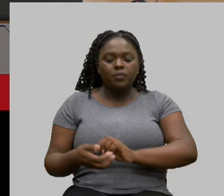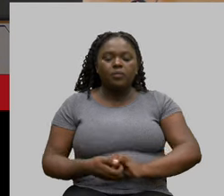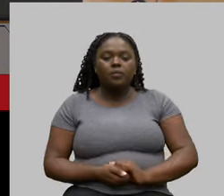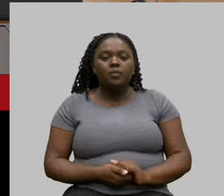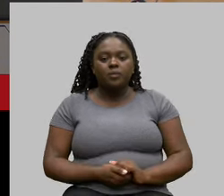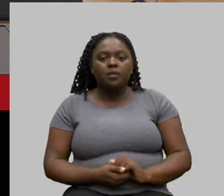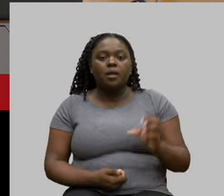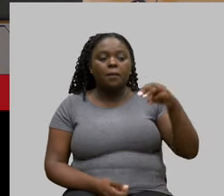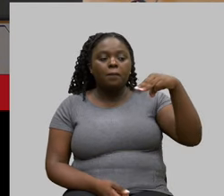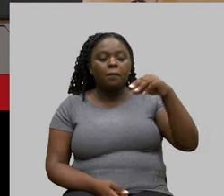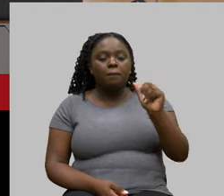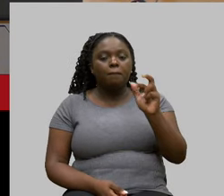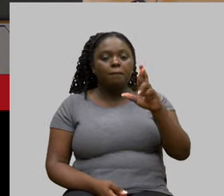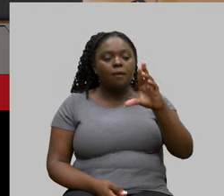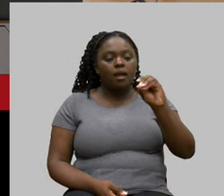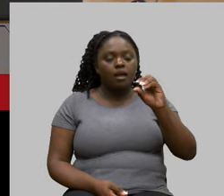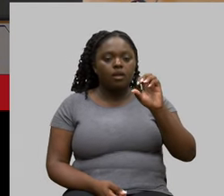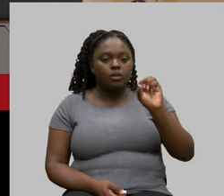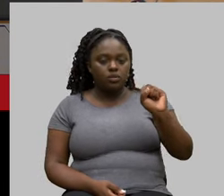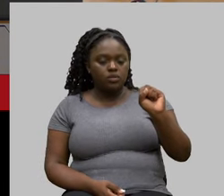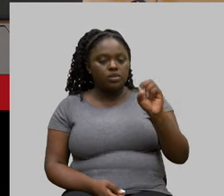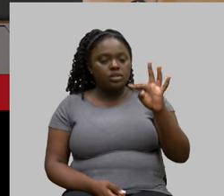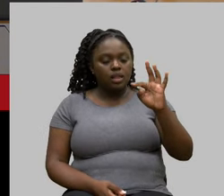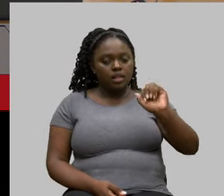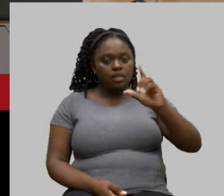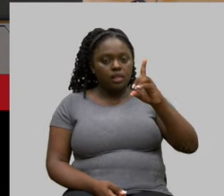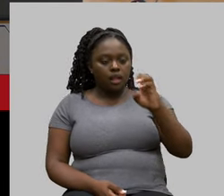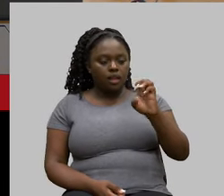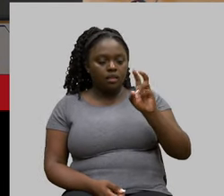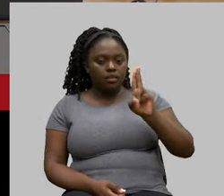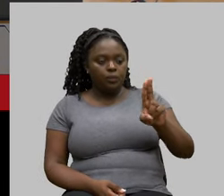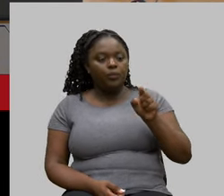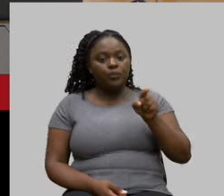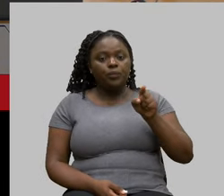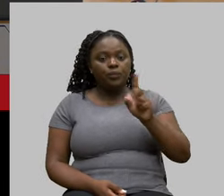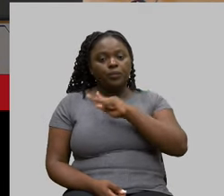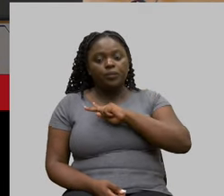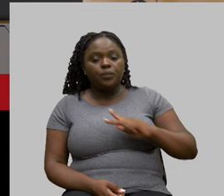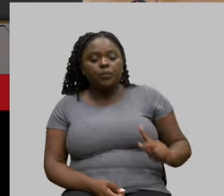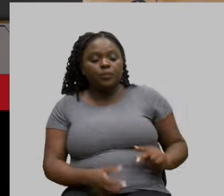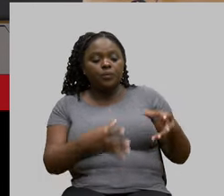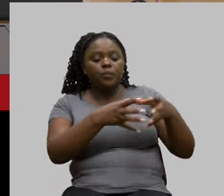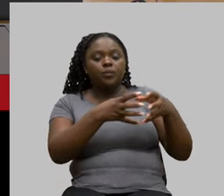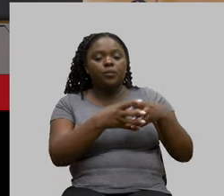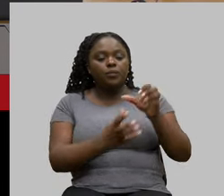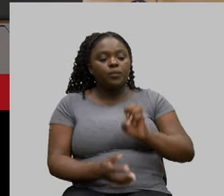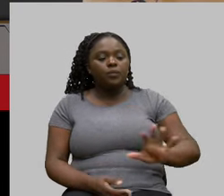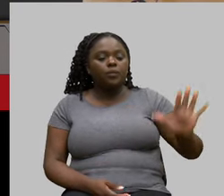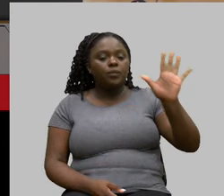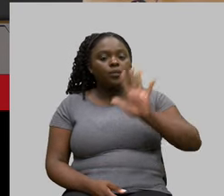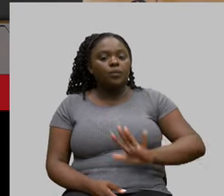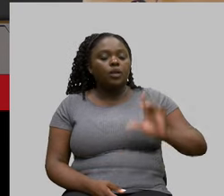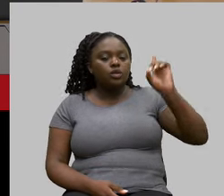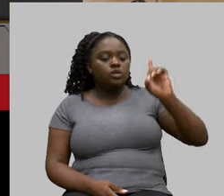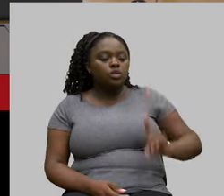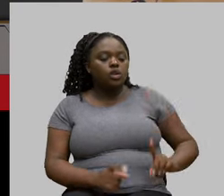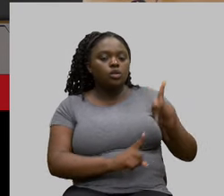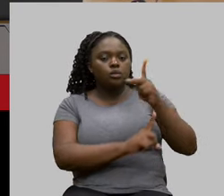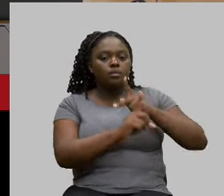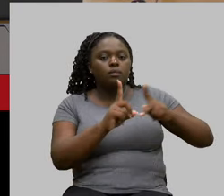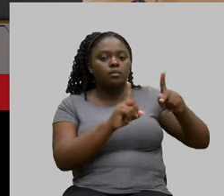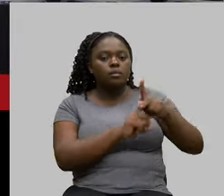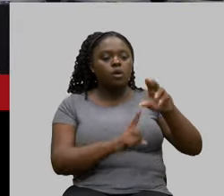Marcos Tadeu de Oliveira e Brito presidente da Comissão Estadual de direito previdenciário da OAB